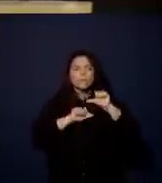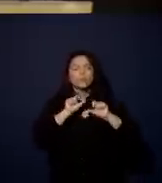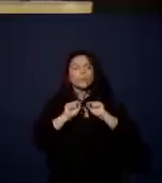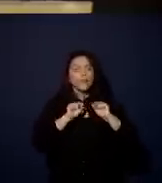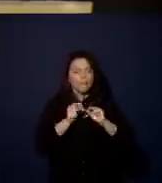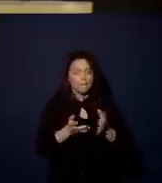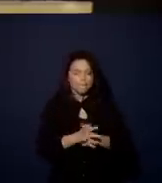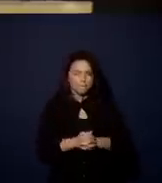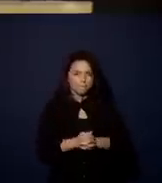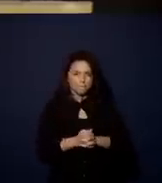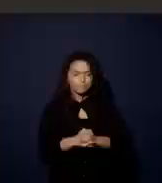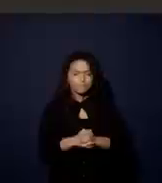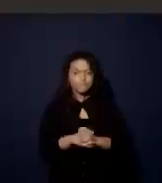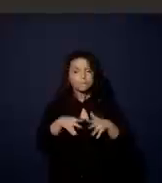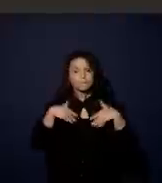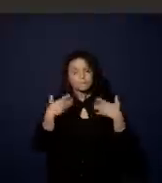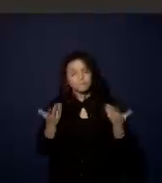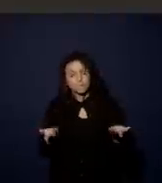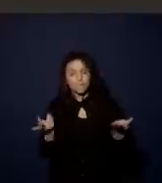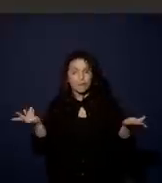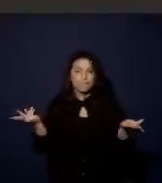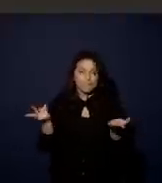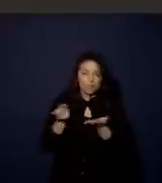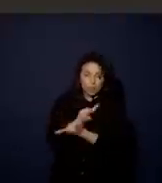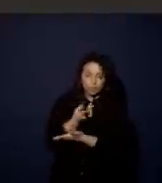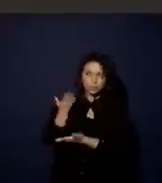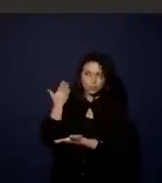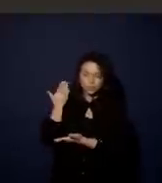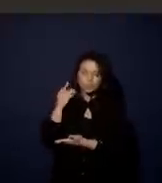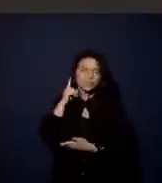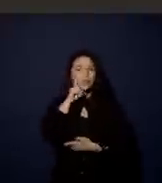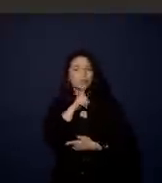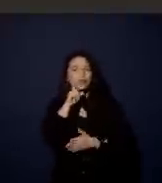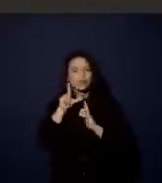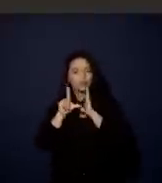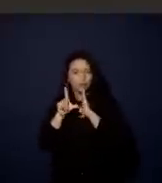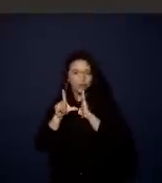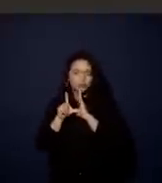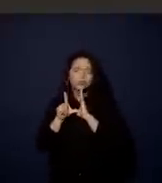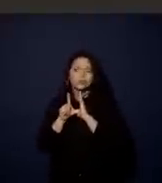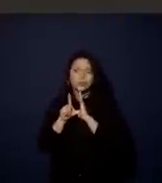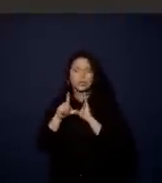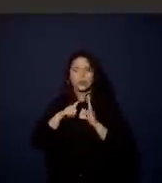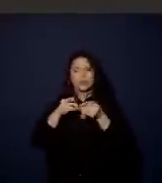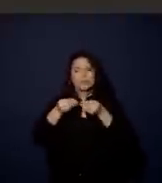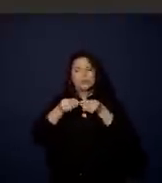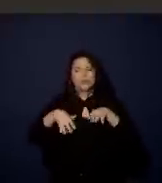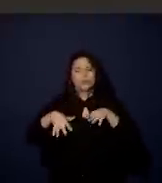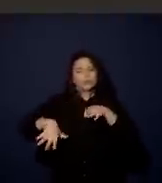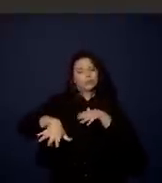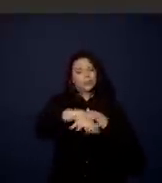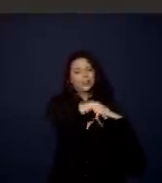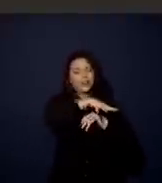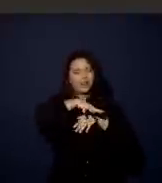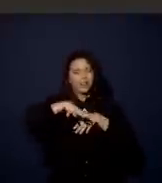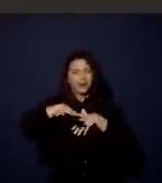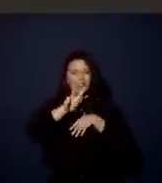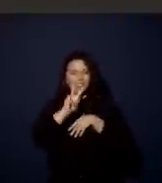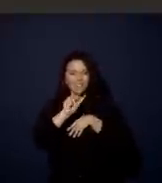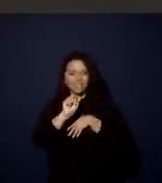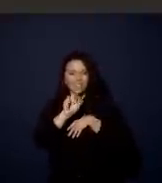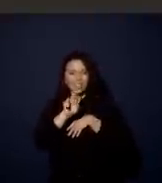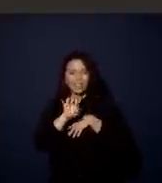é na verdade esse evento ele tem um impacto sobre o setor mas eu diria que teve um outro